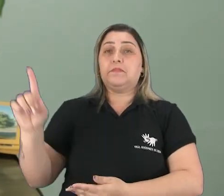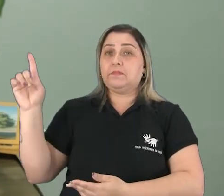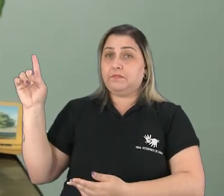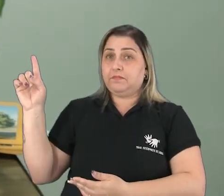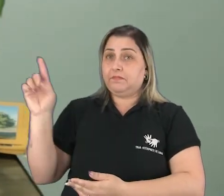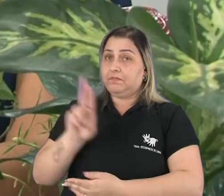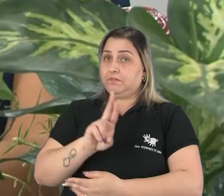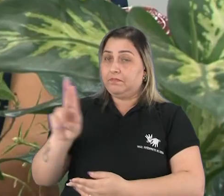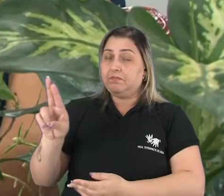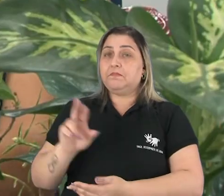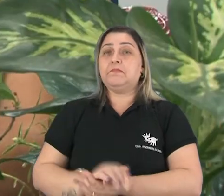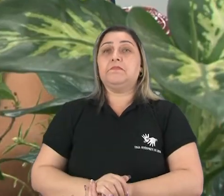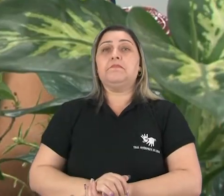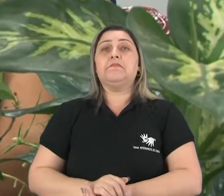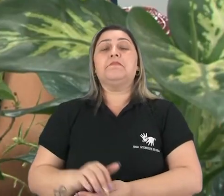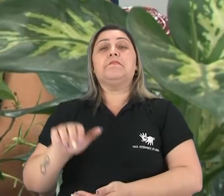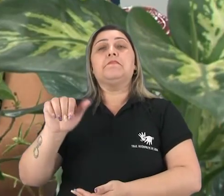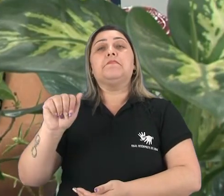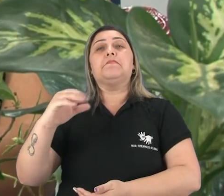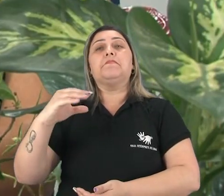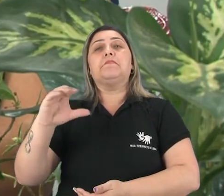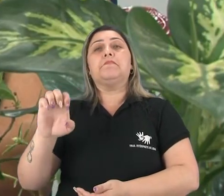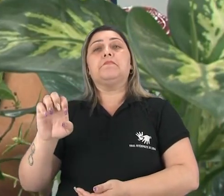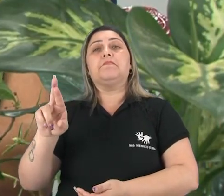Vamos ler? Qual é esta palavra?